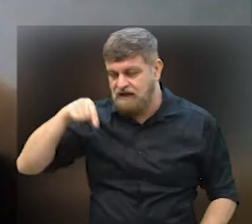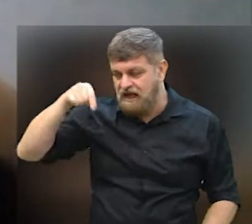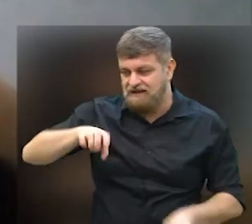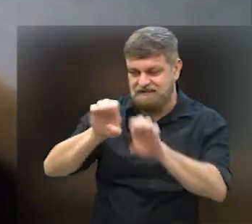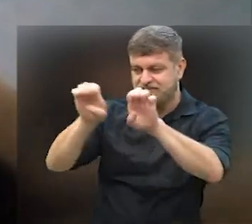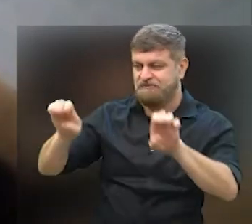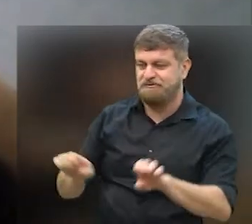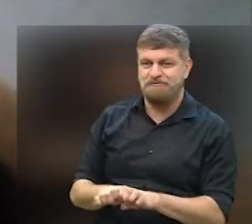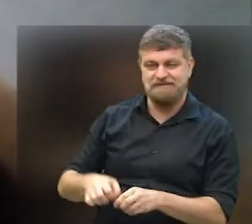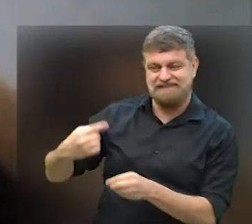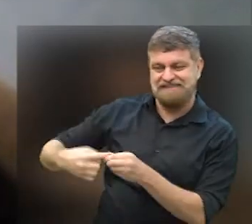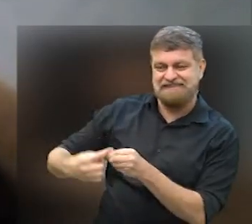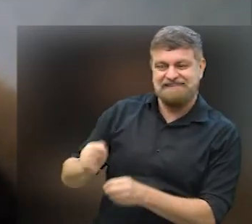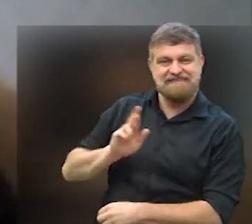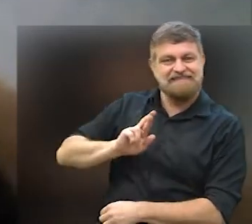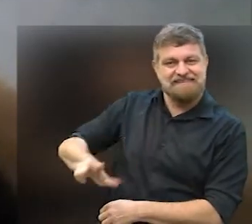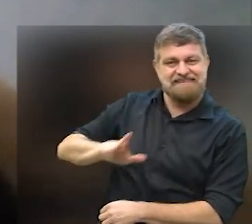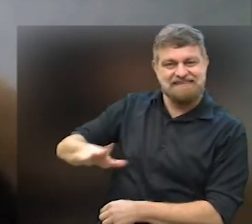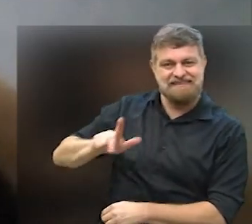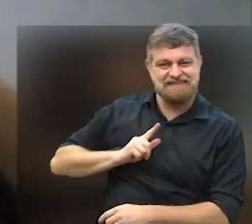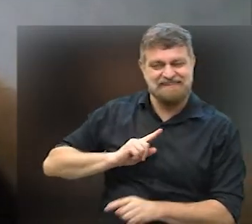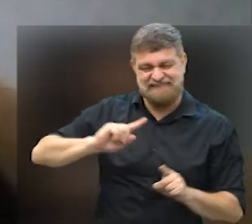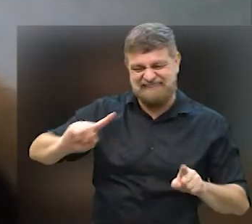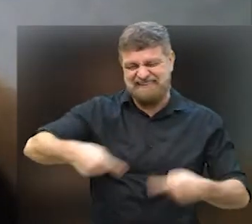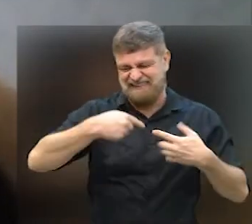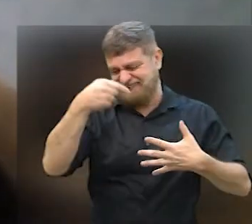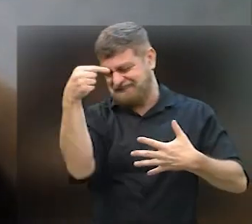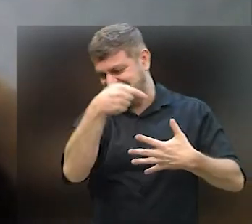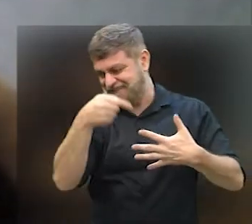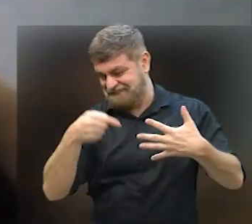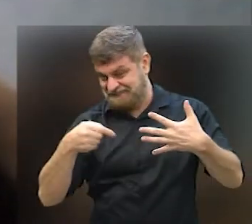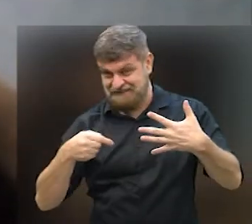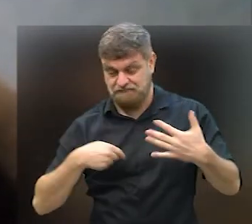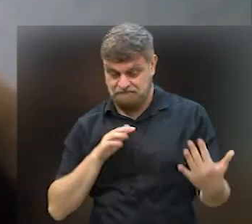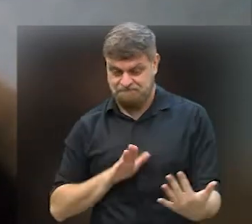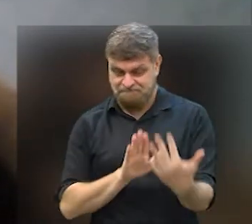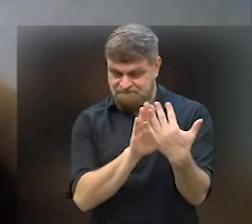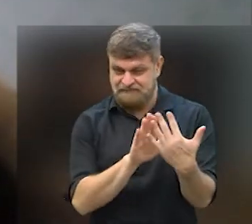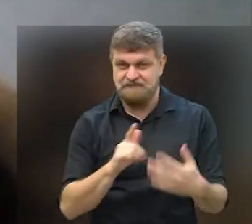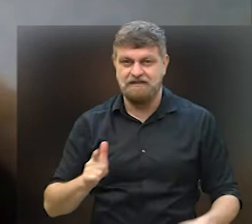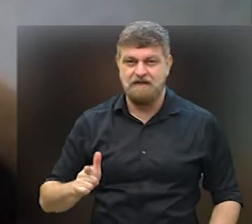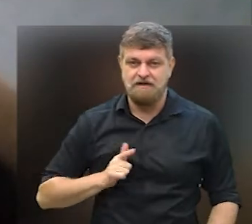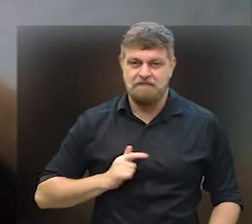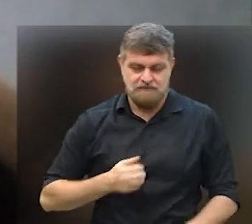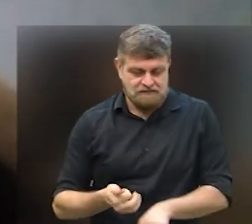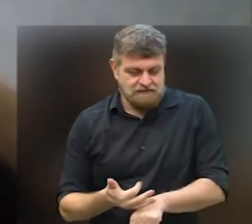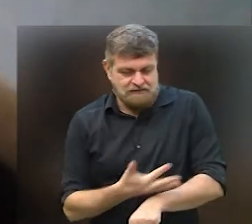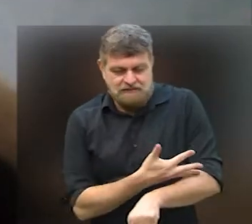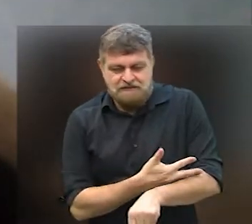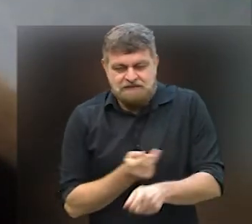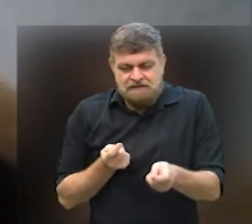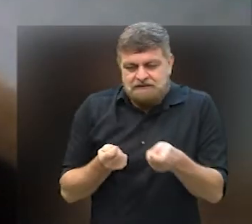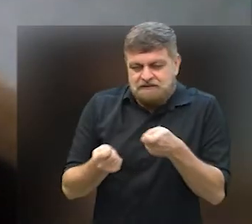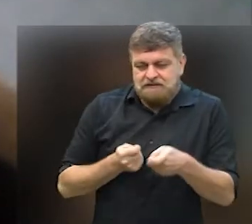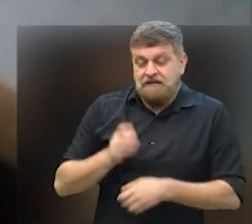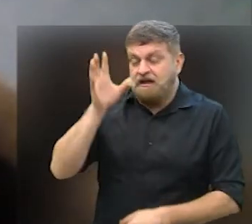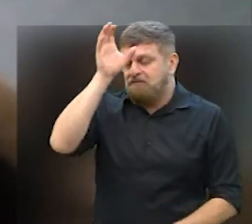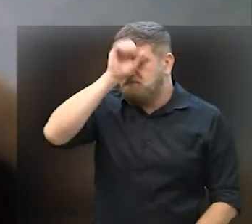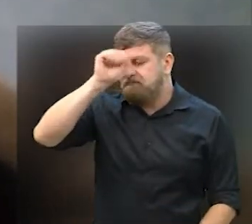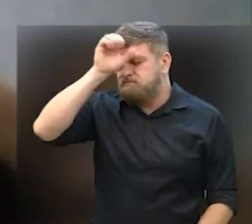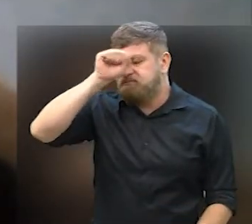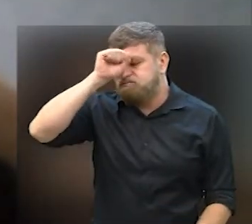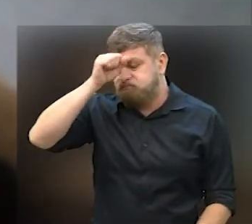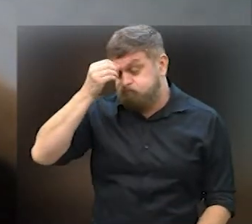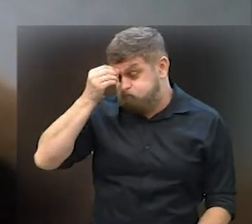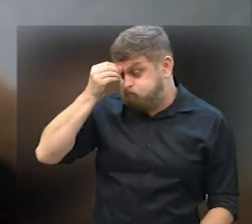temos aqui na cidade. Então, uma série de adversidades, mas, com certeza, esse jogo de emoções também me fez aprender